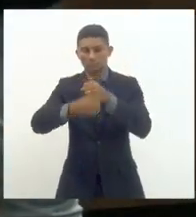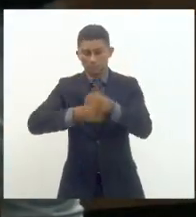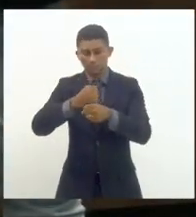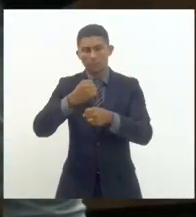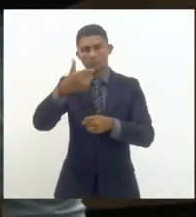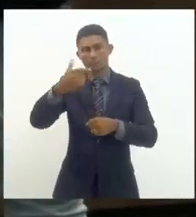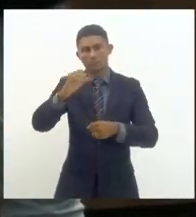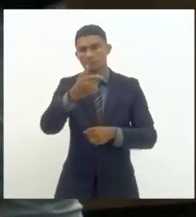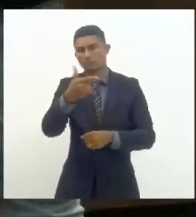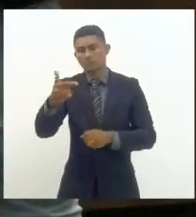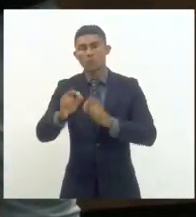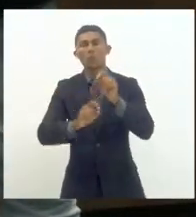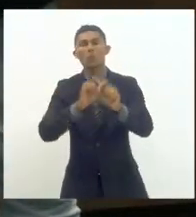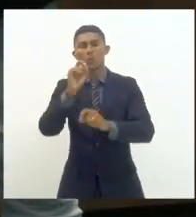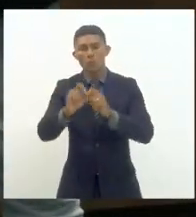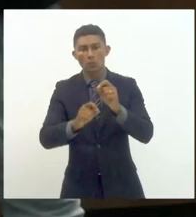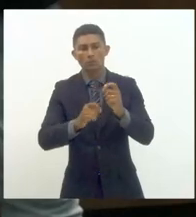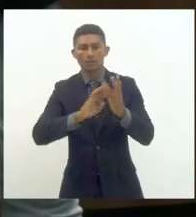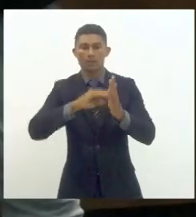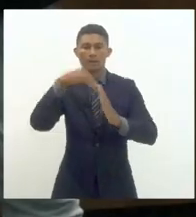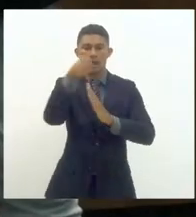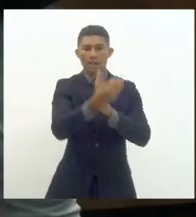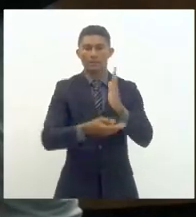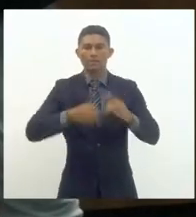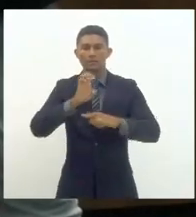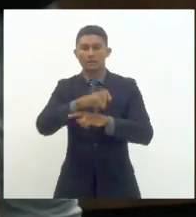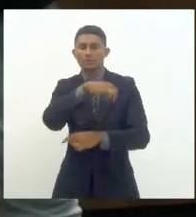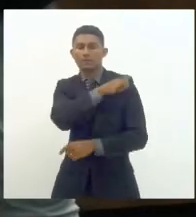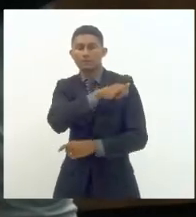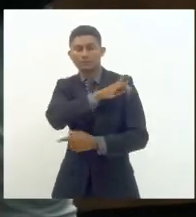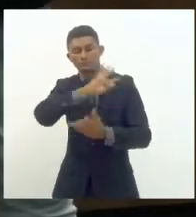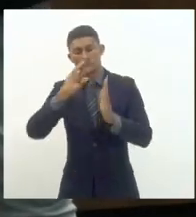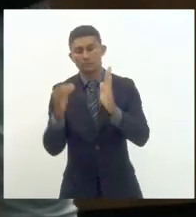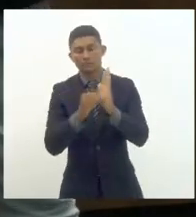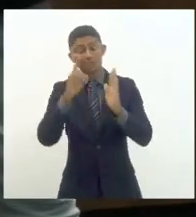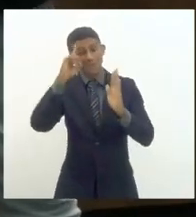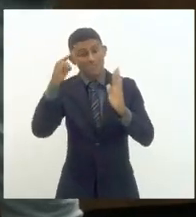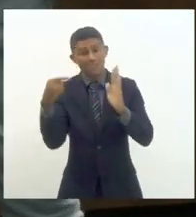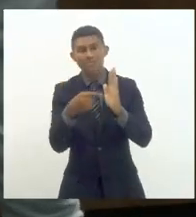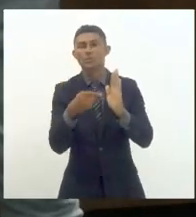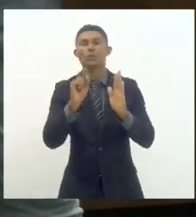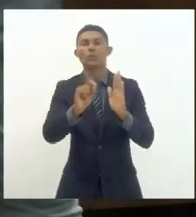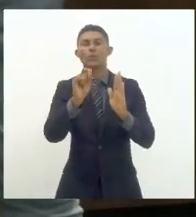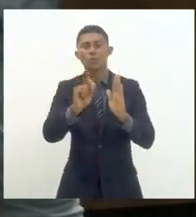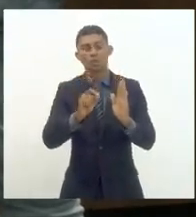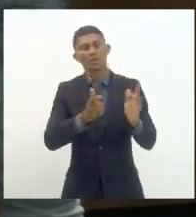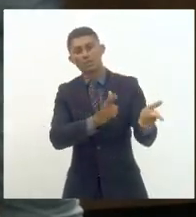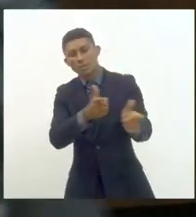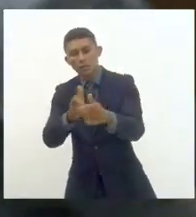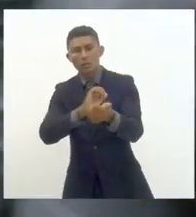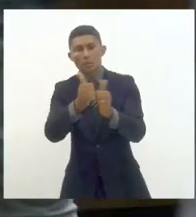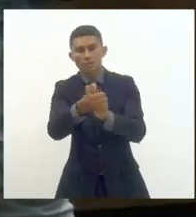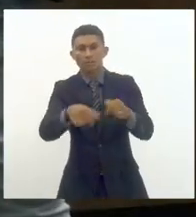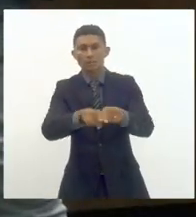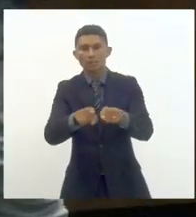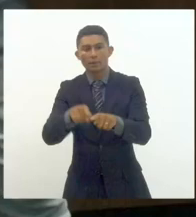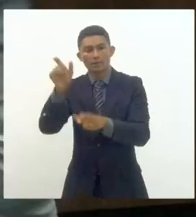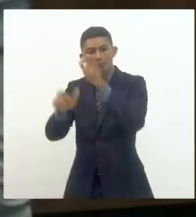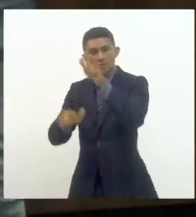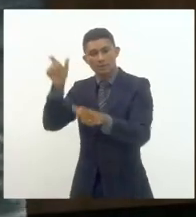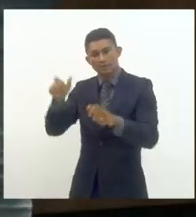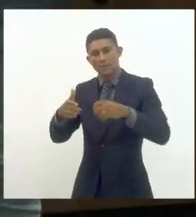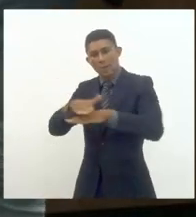6029/2022, que institui no calendário oficial do Estado do Rio de Janeiro o Dia do Colecionador e do Atirador Desportivo, É